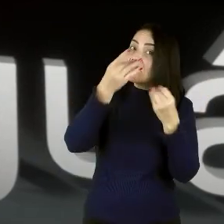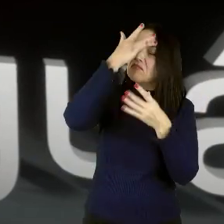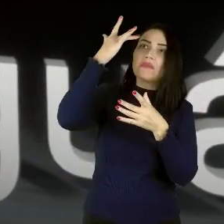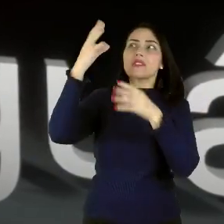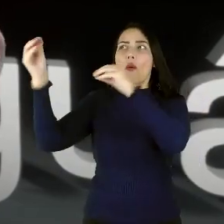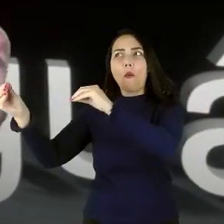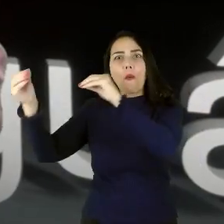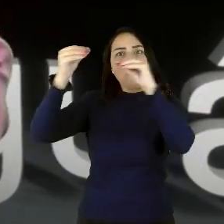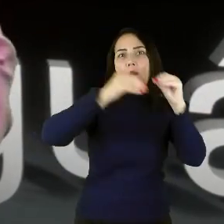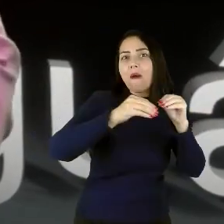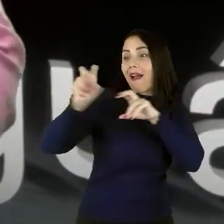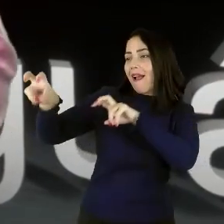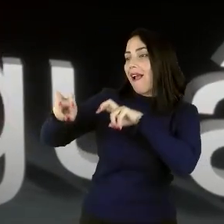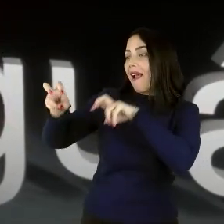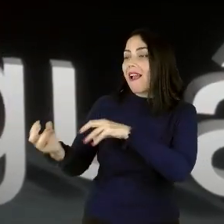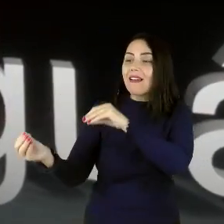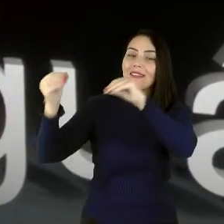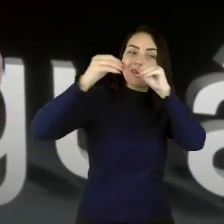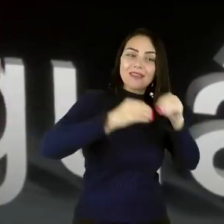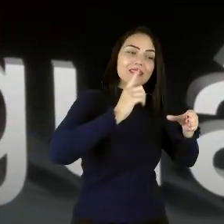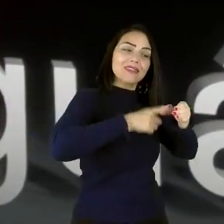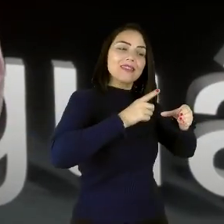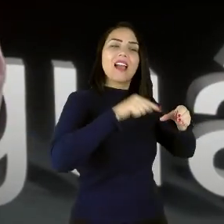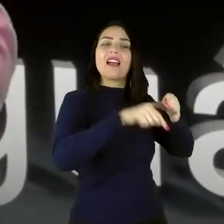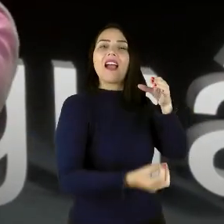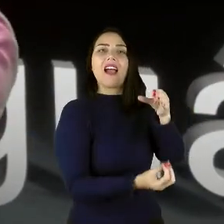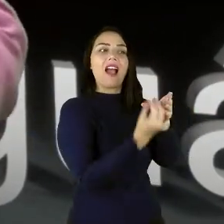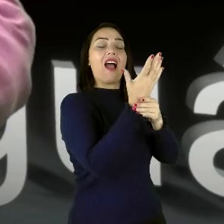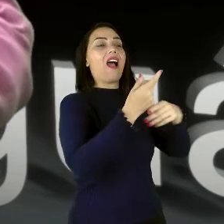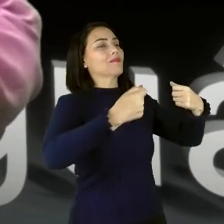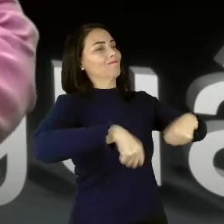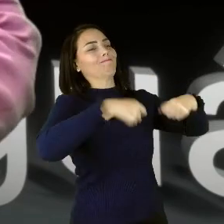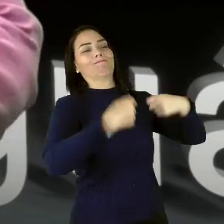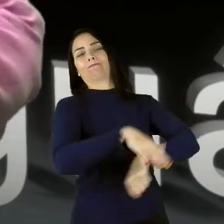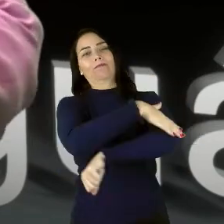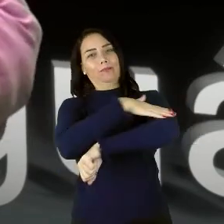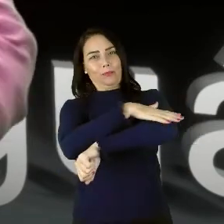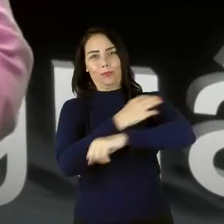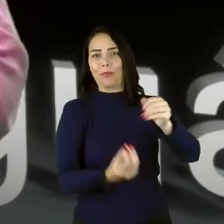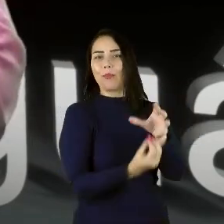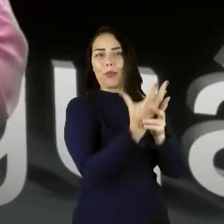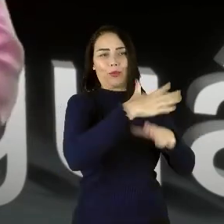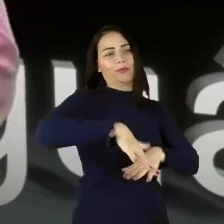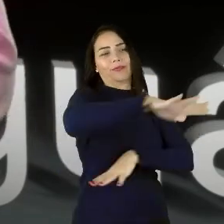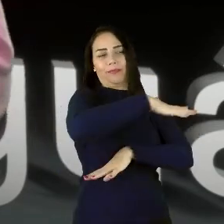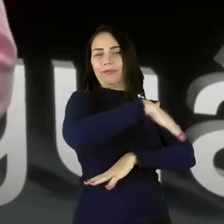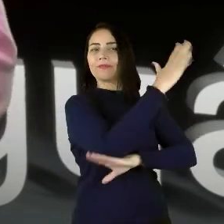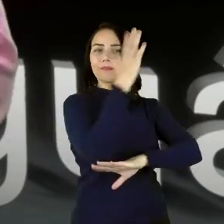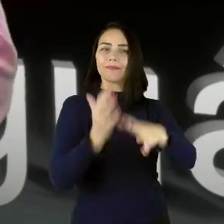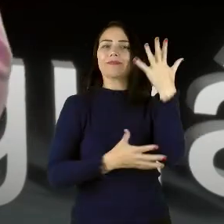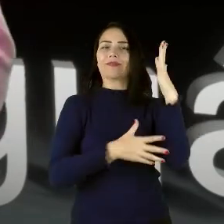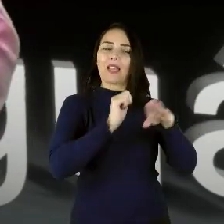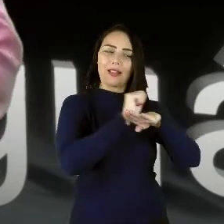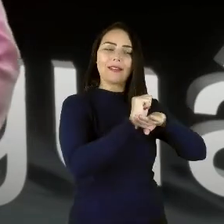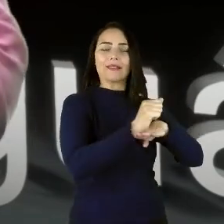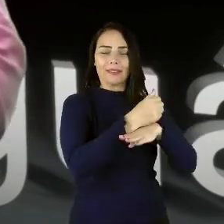pessoas migraram do campo para a cidade, o que fez surgir a necessidade de criar espaços adequados para